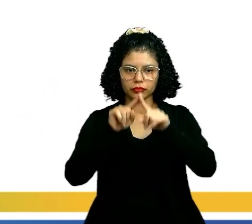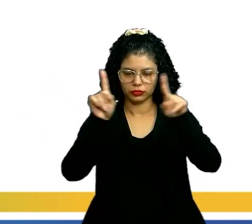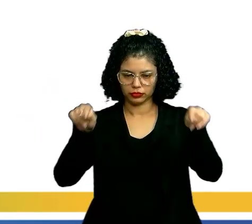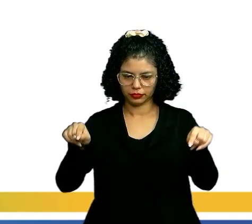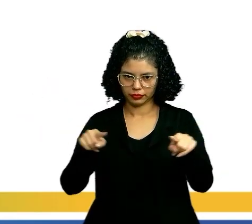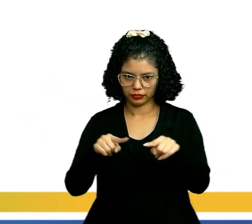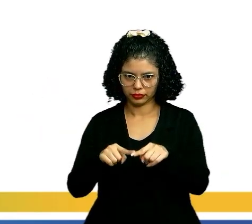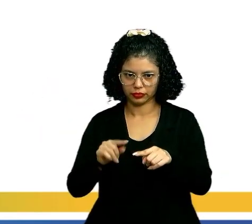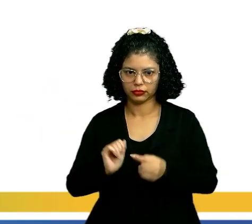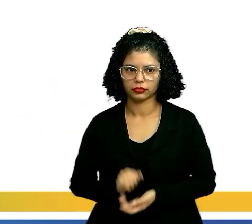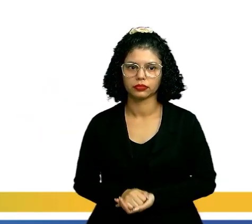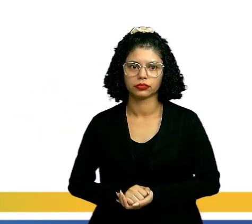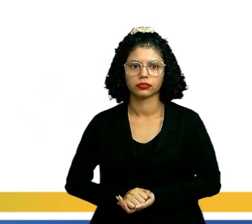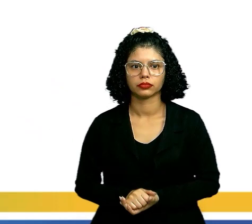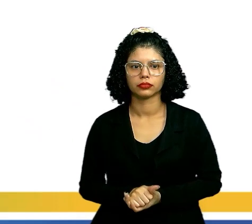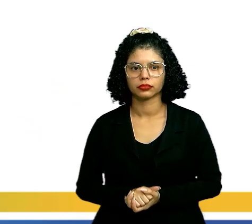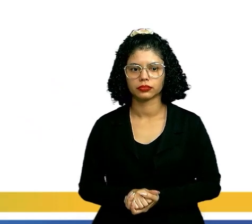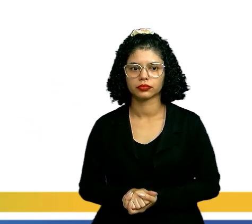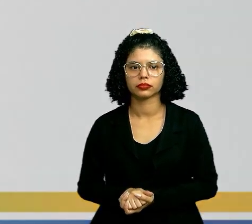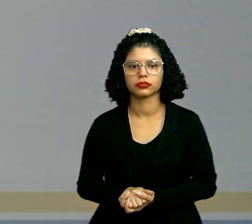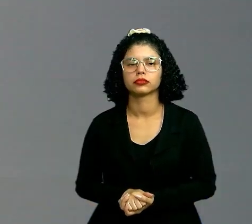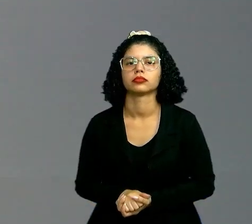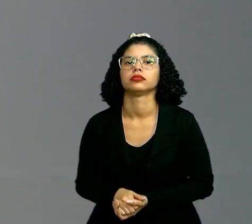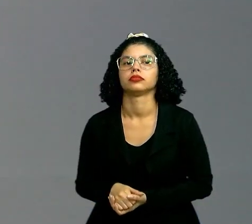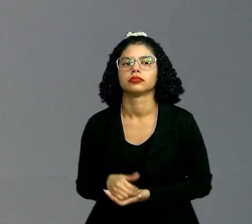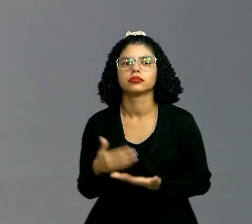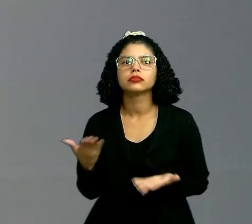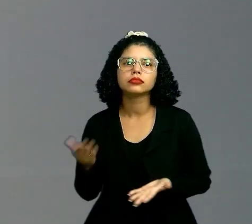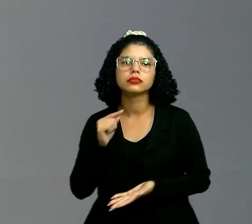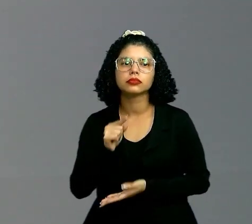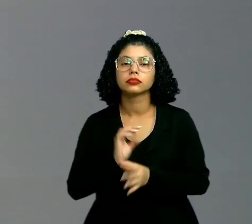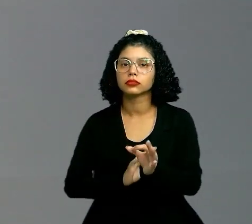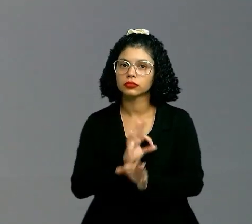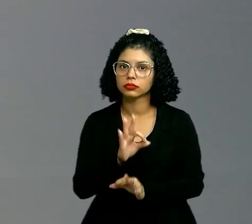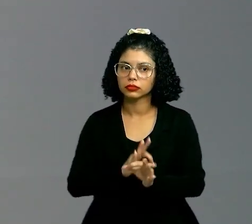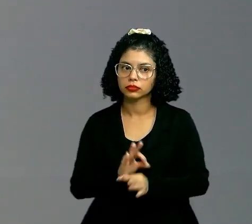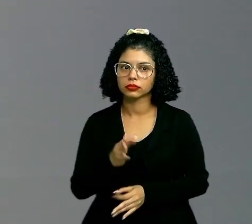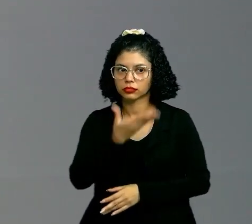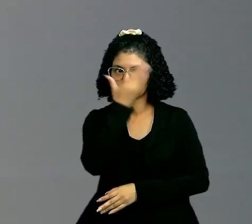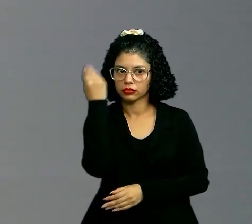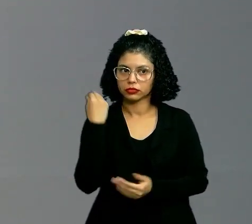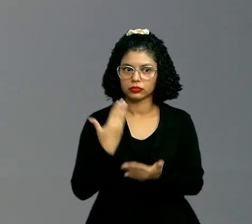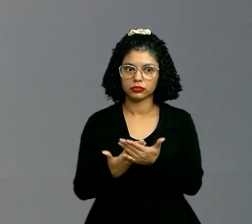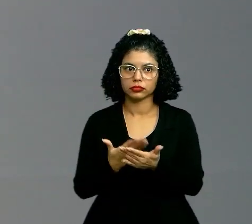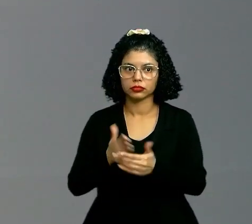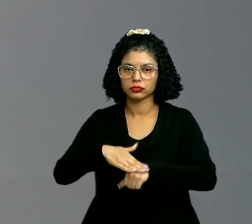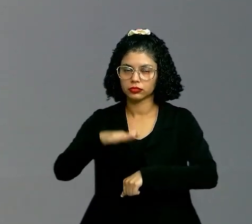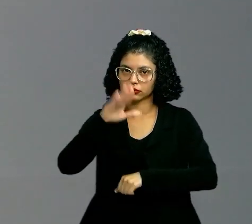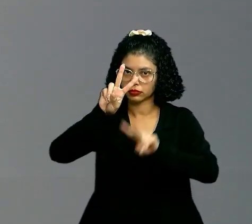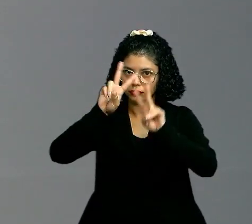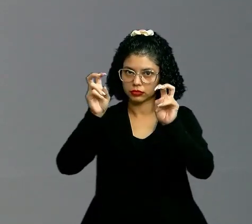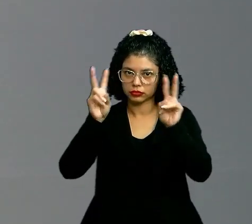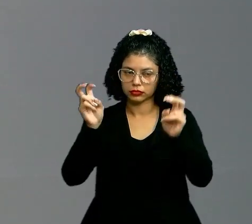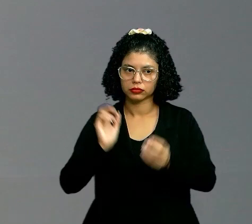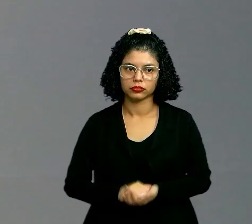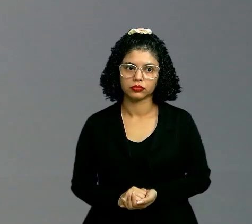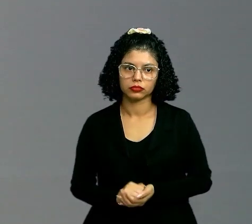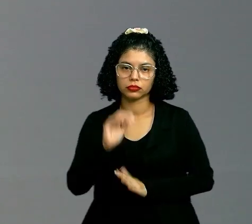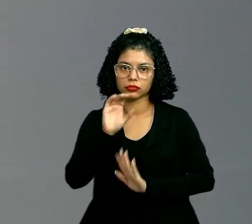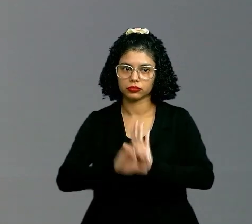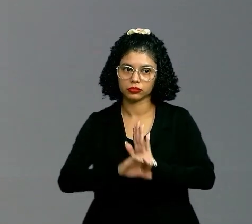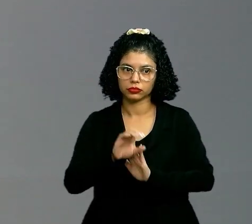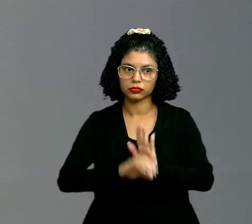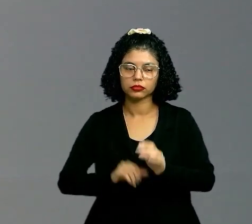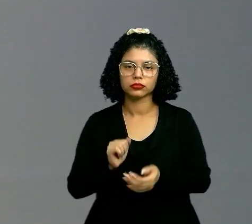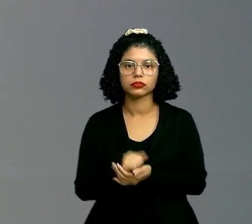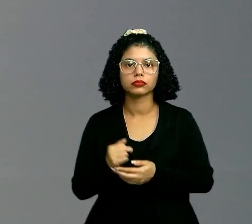geométricas, como no cubismo, correto? Você que está se preparando, não deixe de estudar mais sobre esse conteúdo,